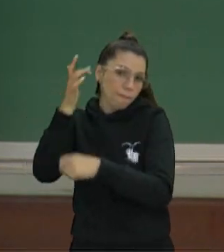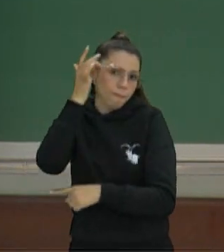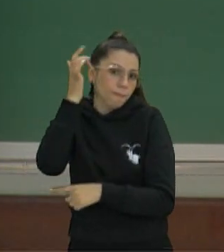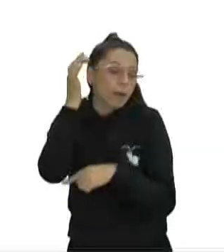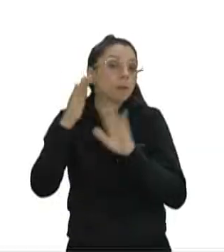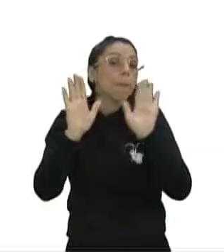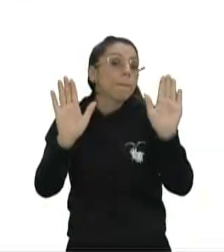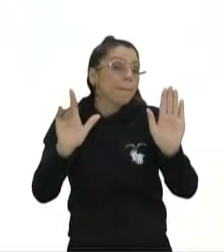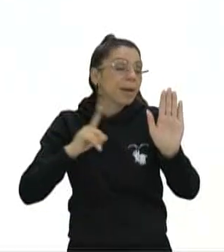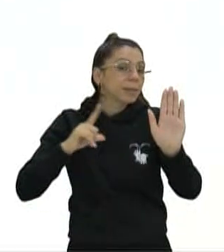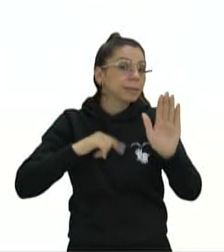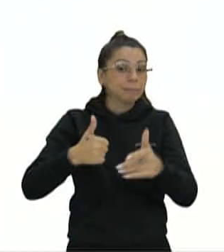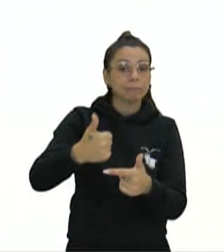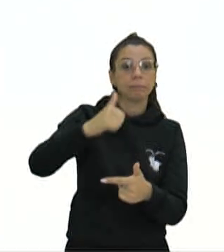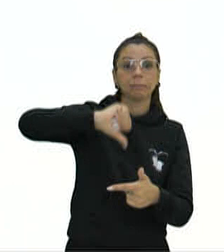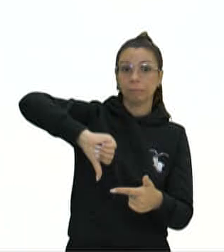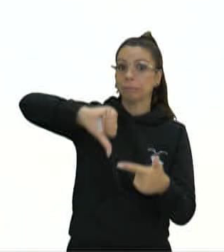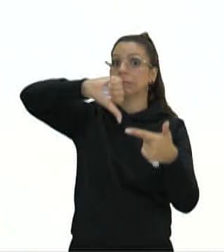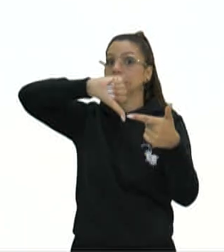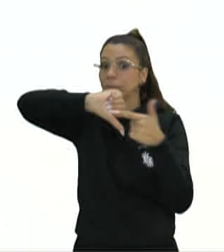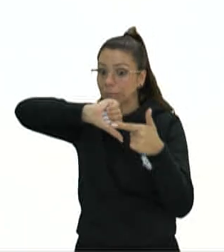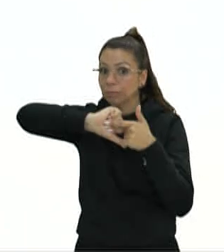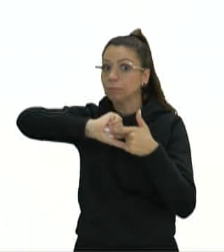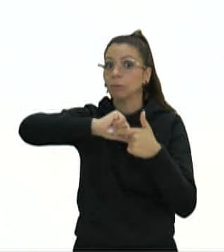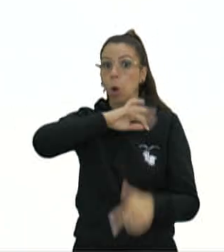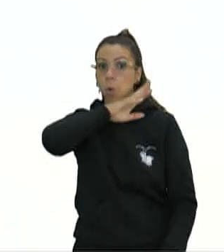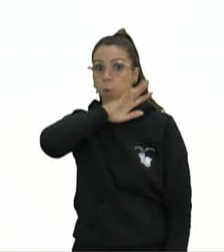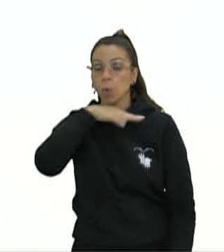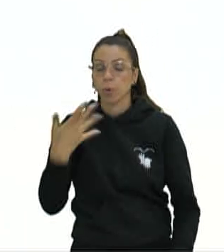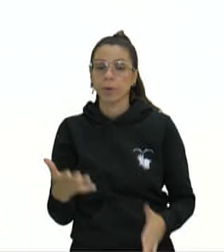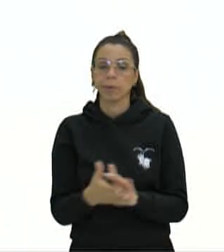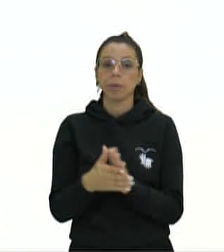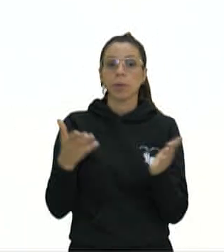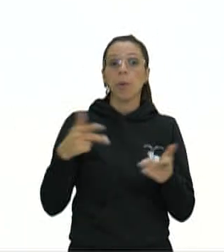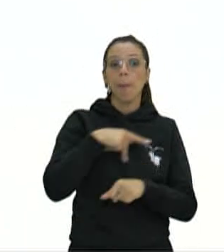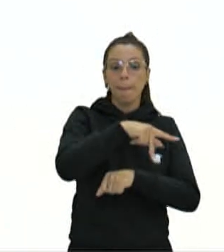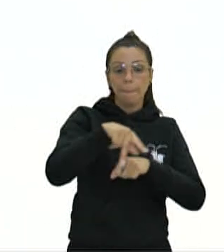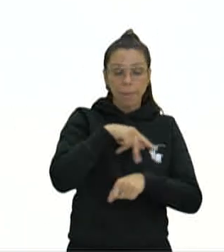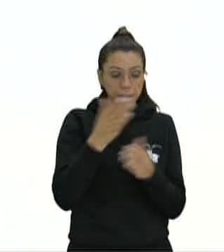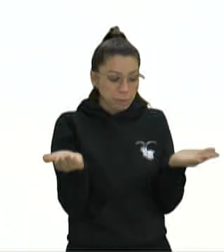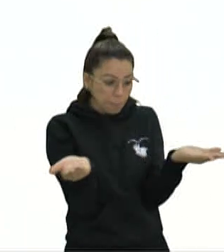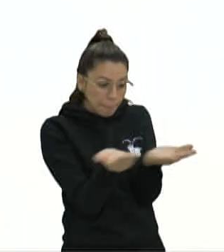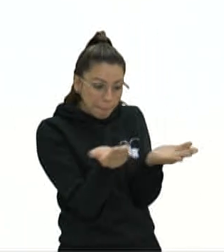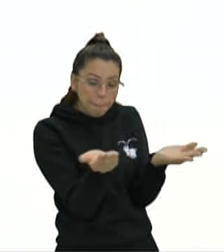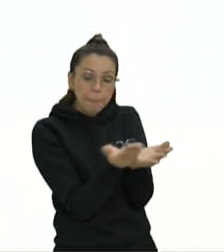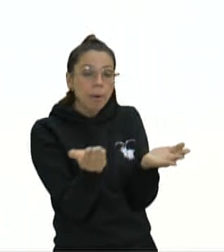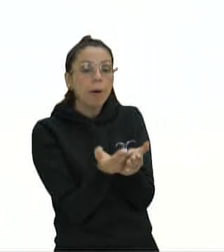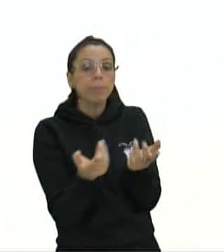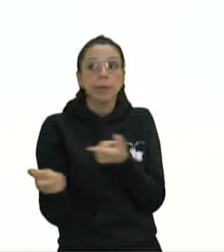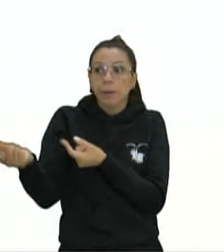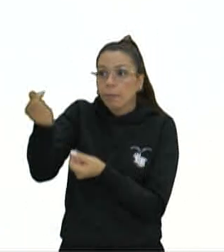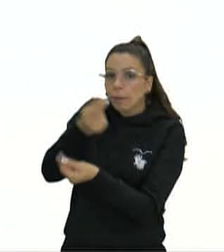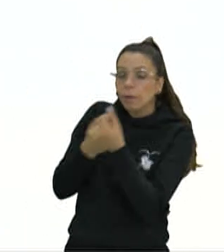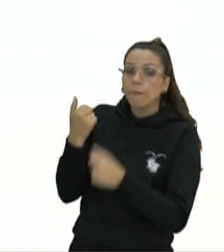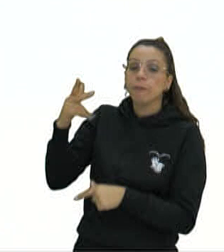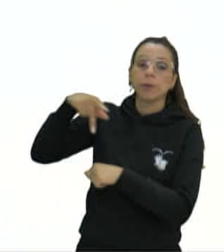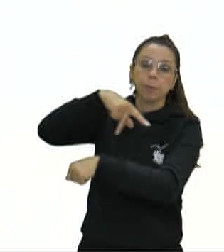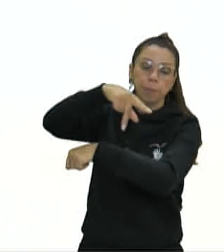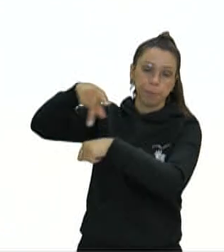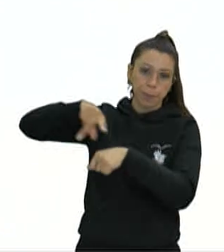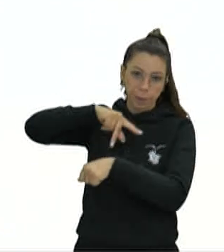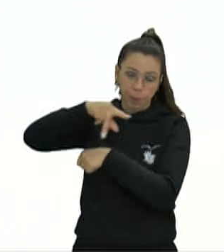Mas aspectos negativos logo apareceram. Nos países periféricos da economia capitalista internacional, é facilitada